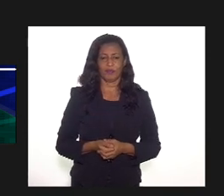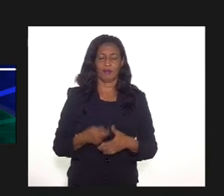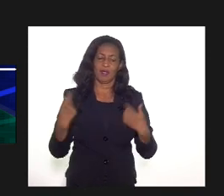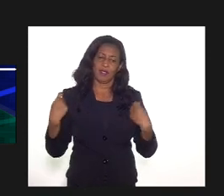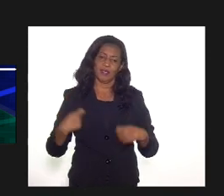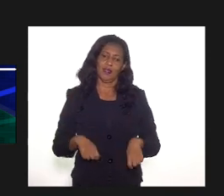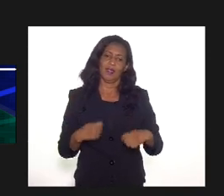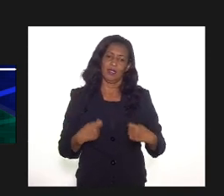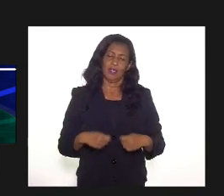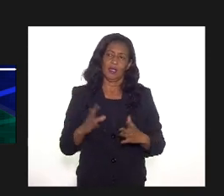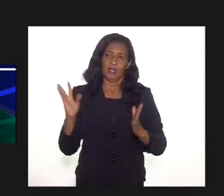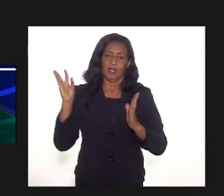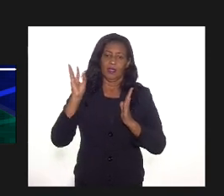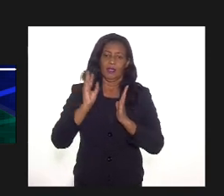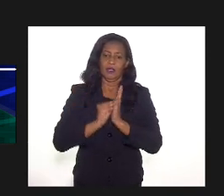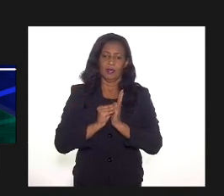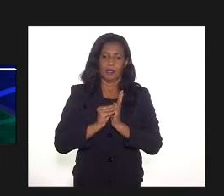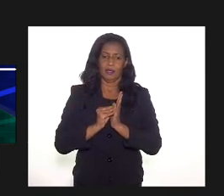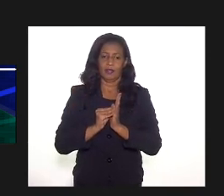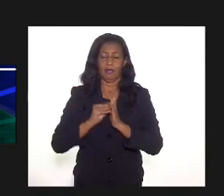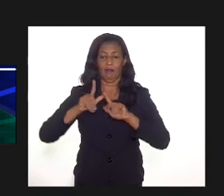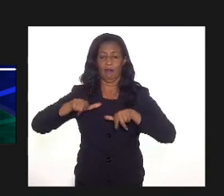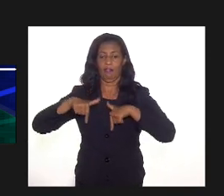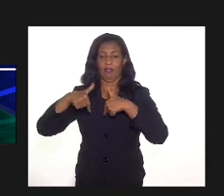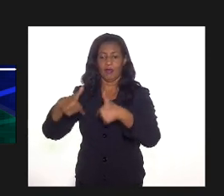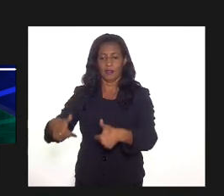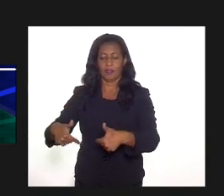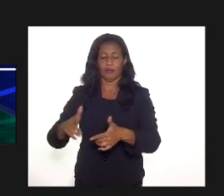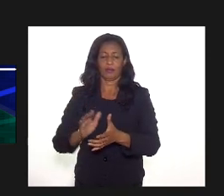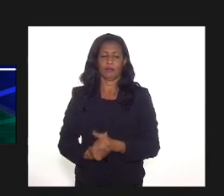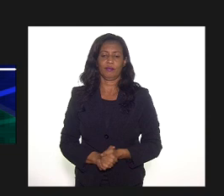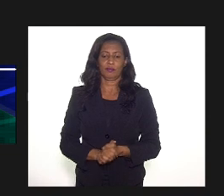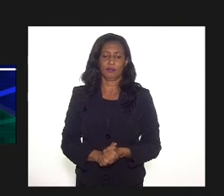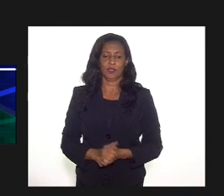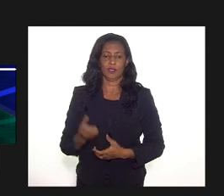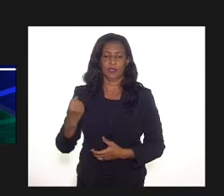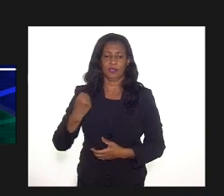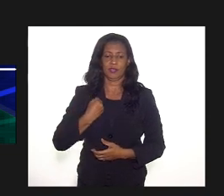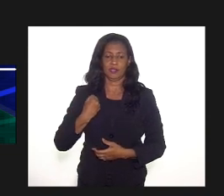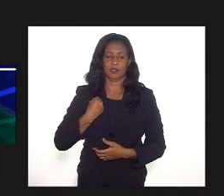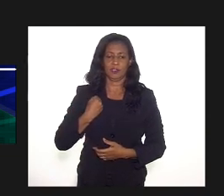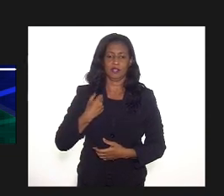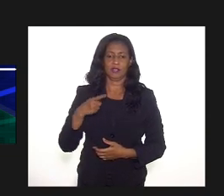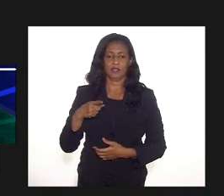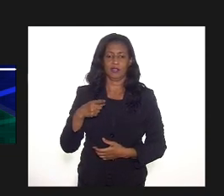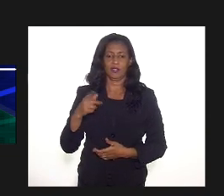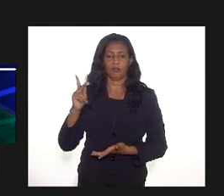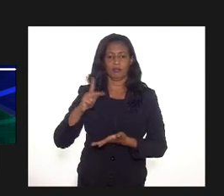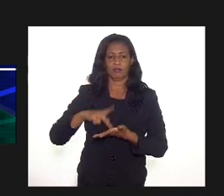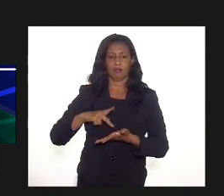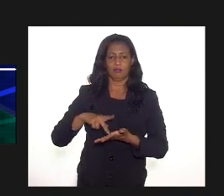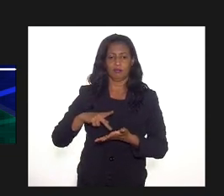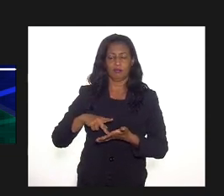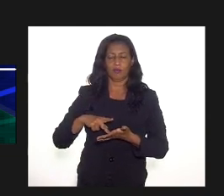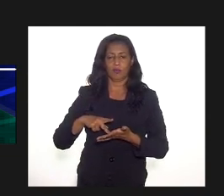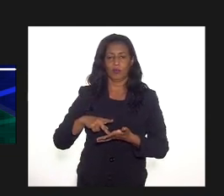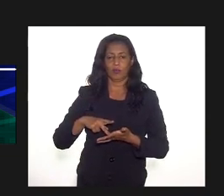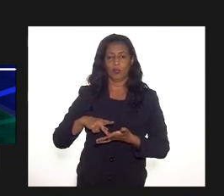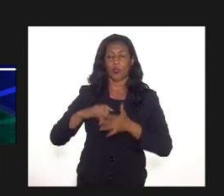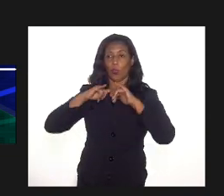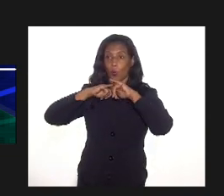é necessário que bote em ação e esses números sejam realmente compilados,